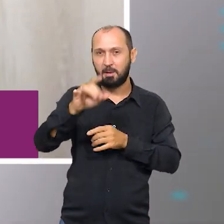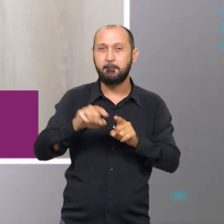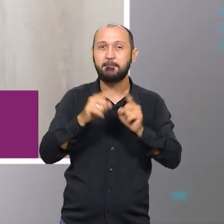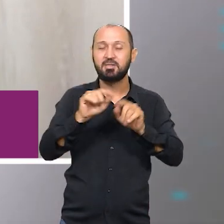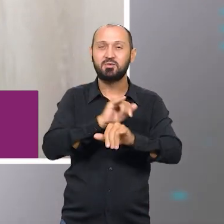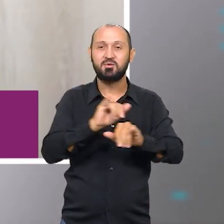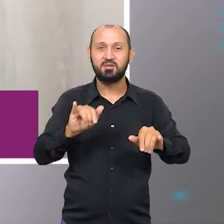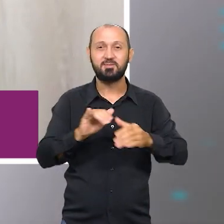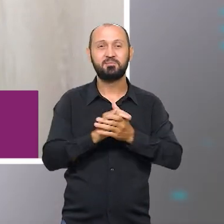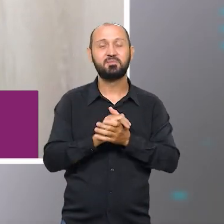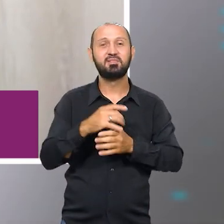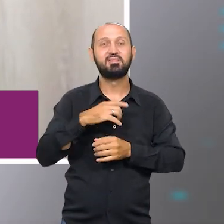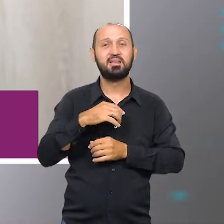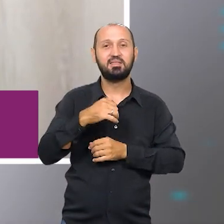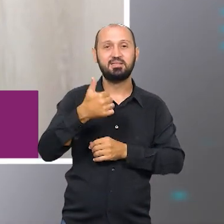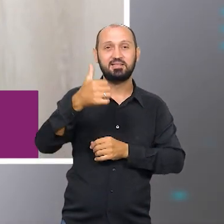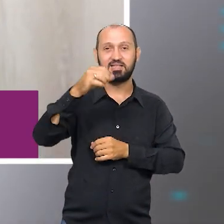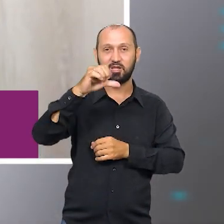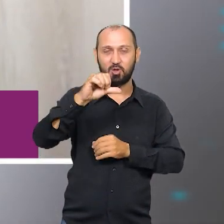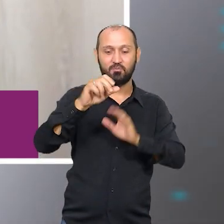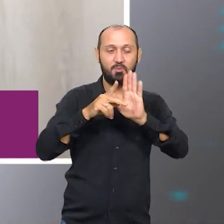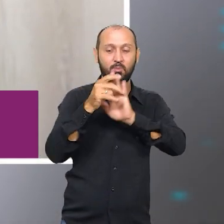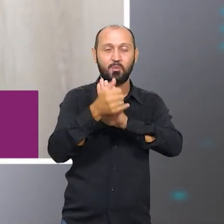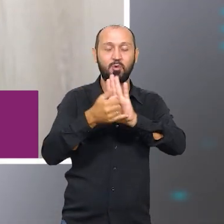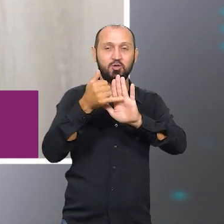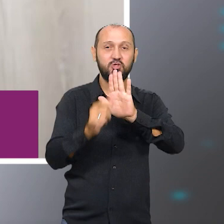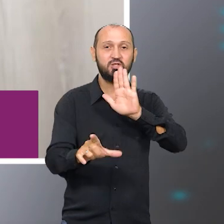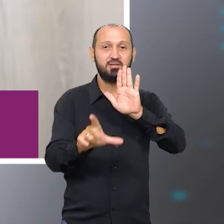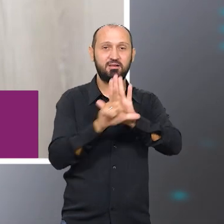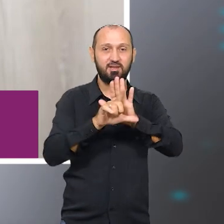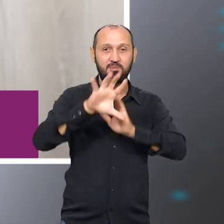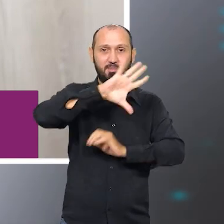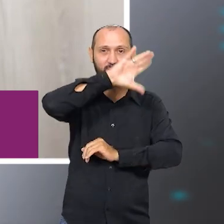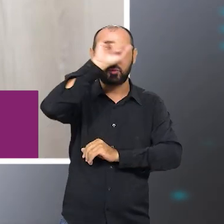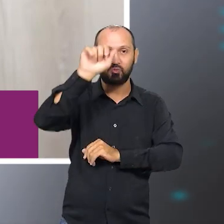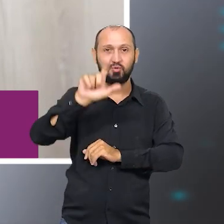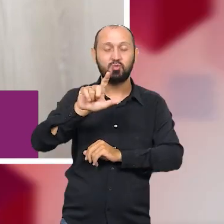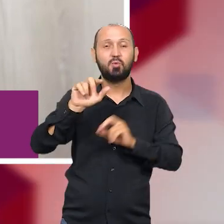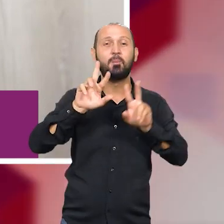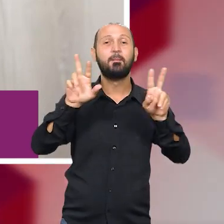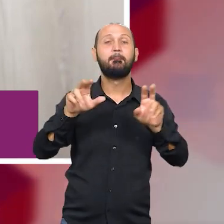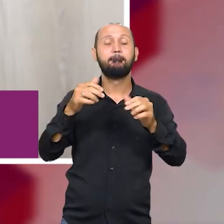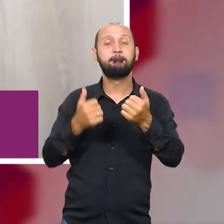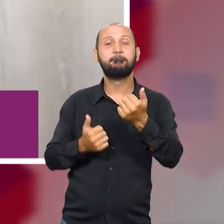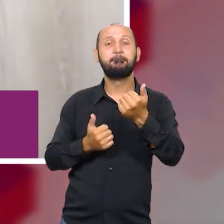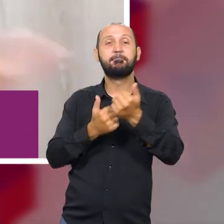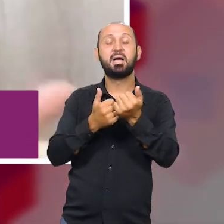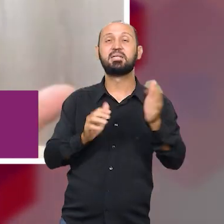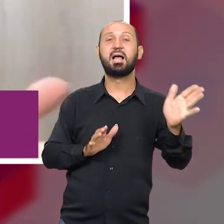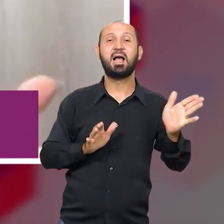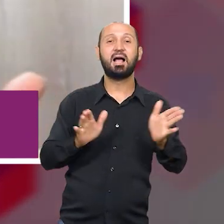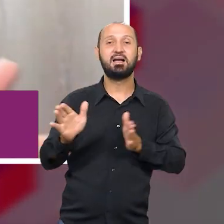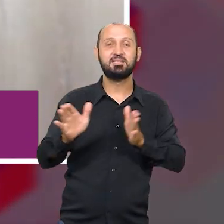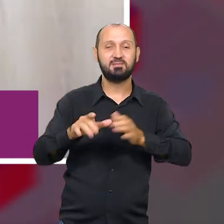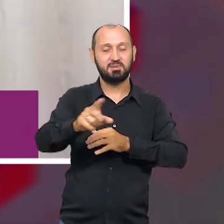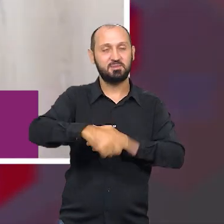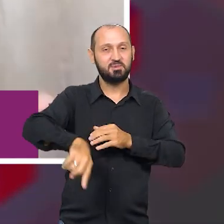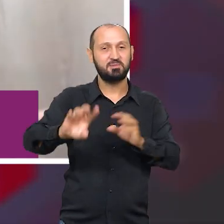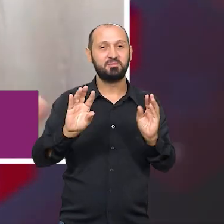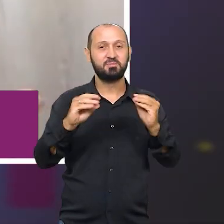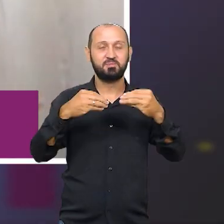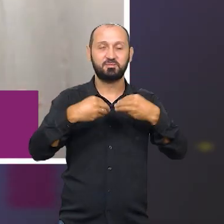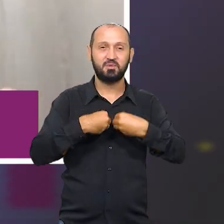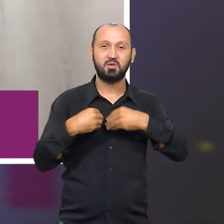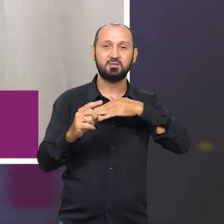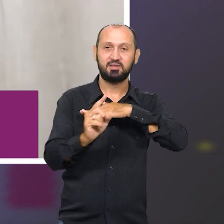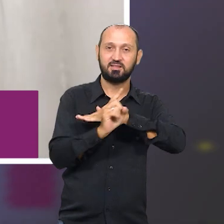Você não sabia, mas eu vou dizer aqui, nós temos 19 projetos de lei em Mato Grosso do Sul para dar acesso às pessoas